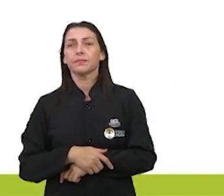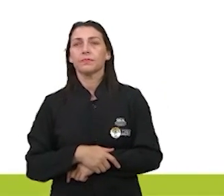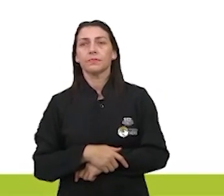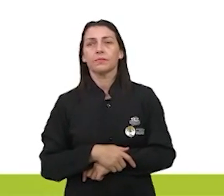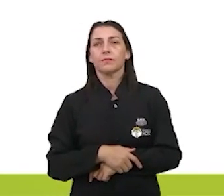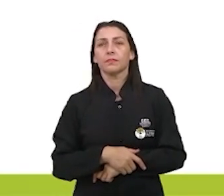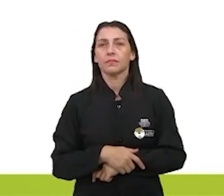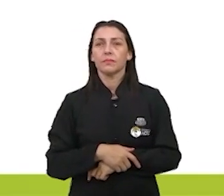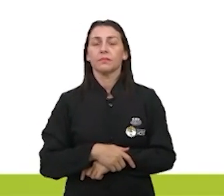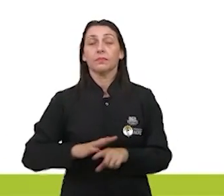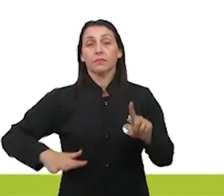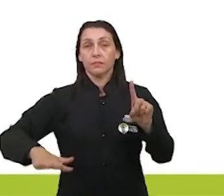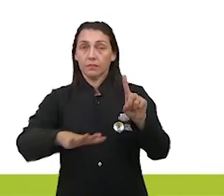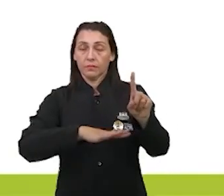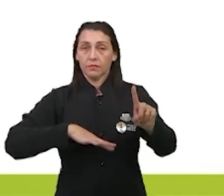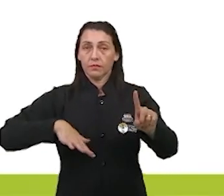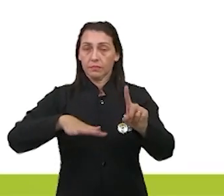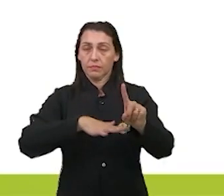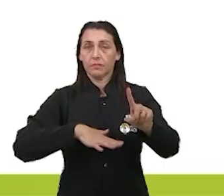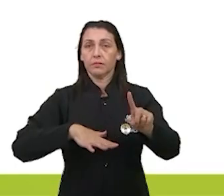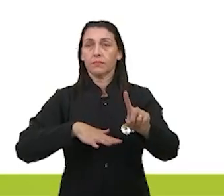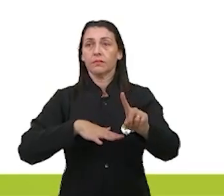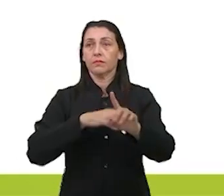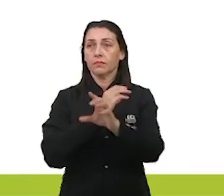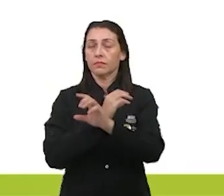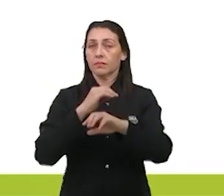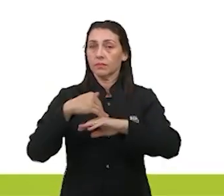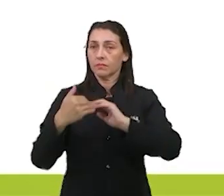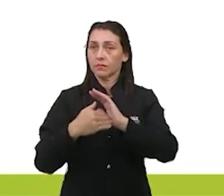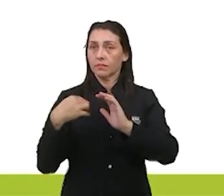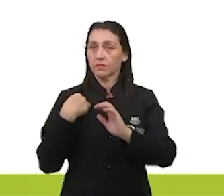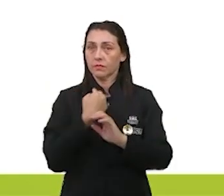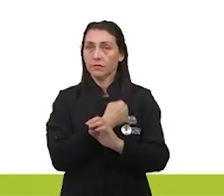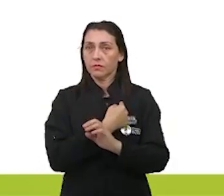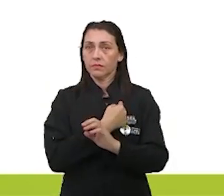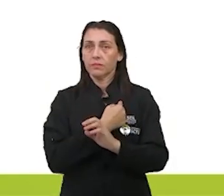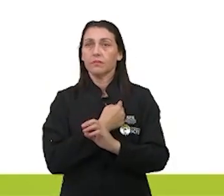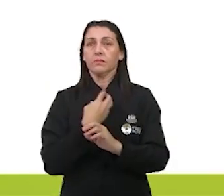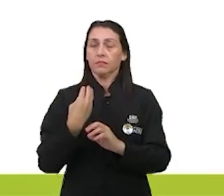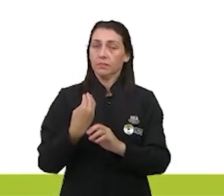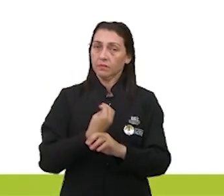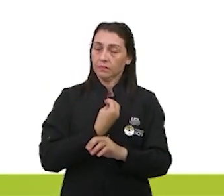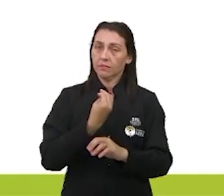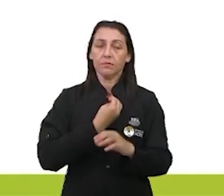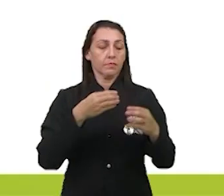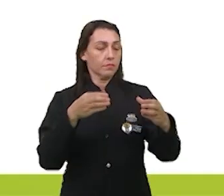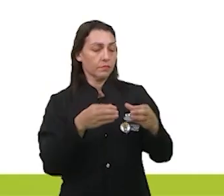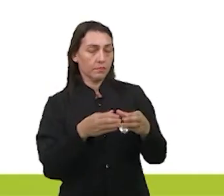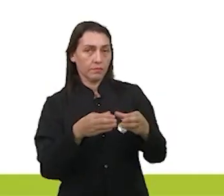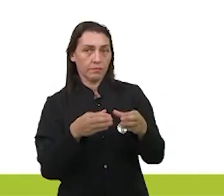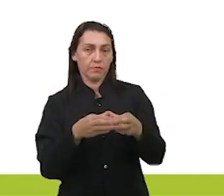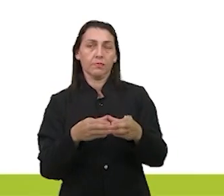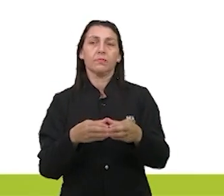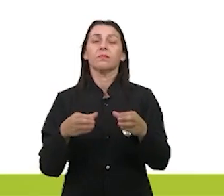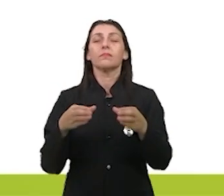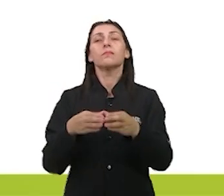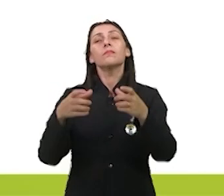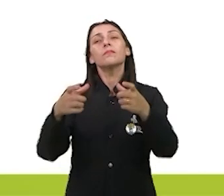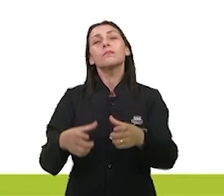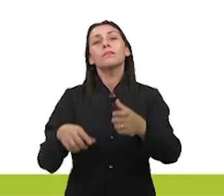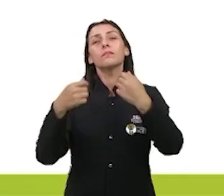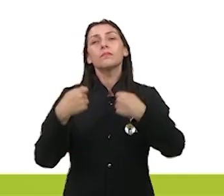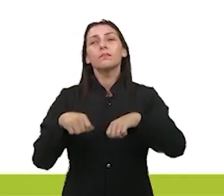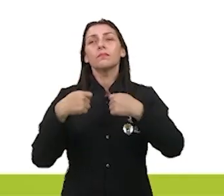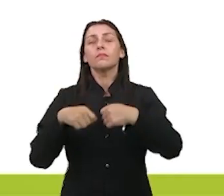Engajamento da sociedade civil, quando fala de sociedade civil, todos nós. Participação comunitária. Comunidades locais devem